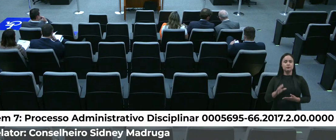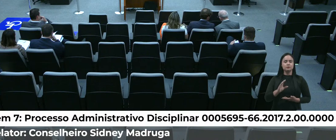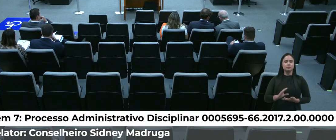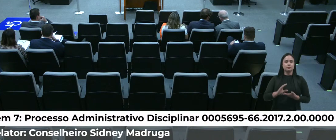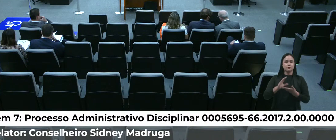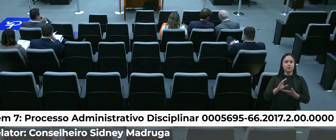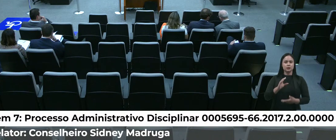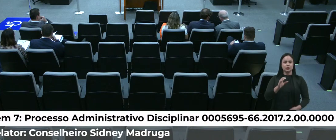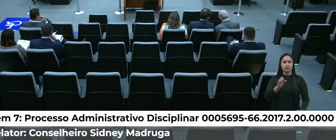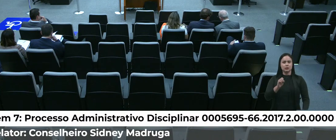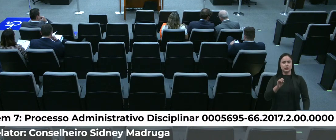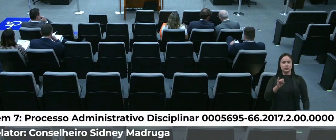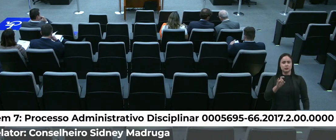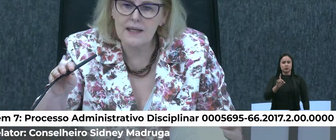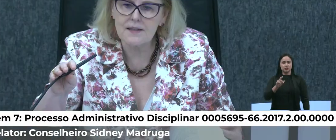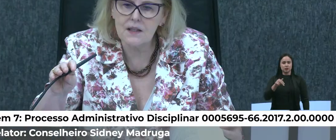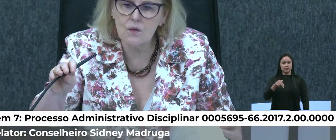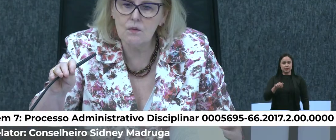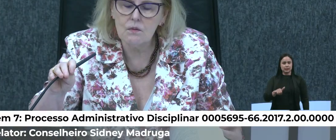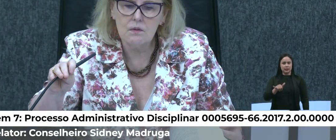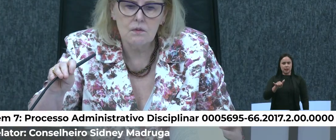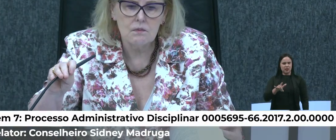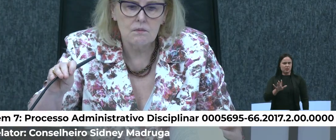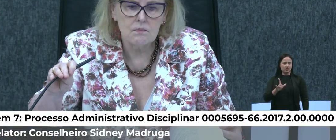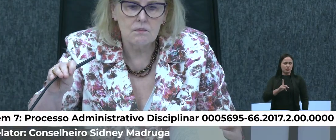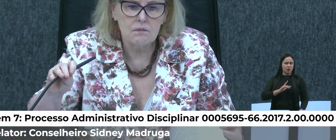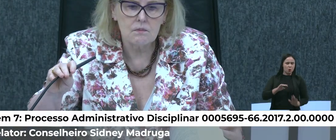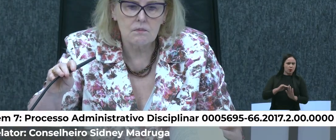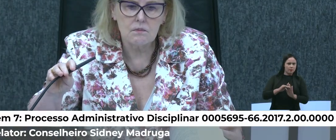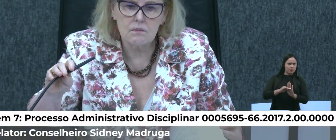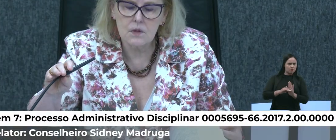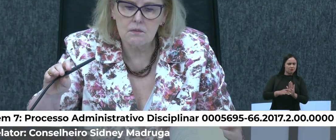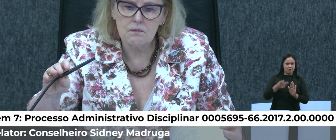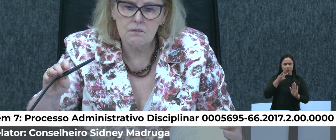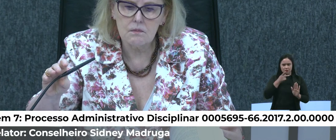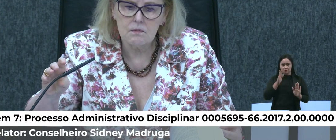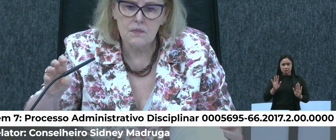Conselheiro Sidney Madruga, alguma ponderação?